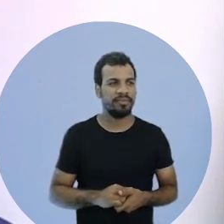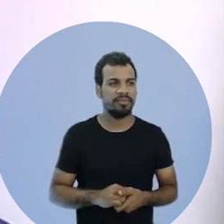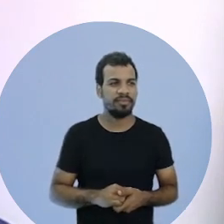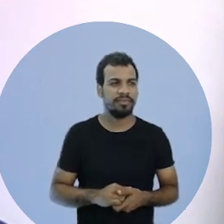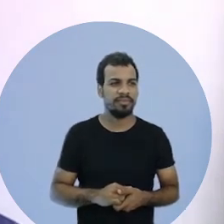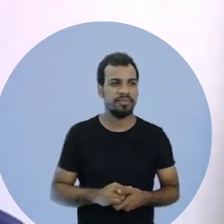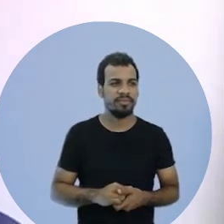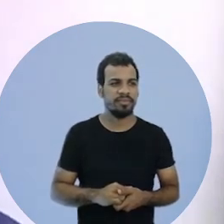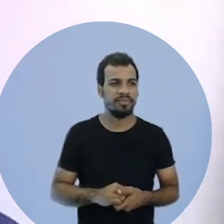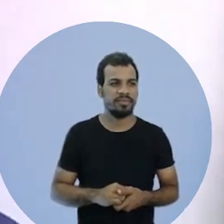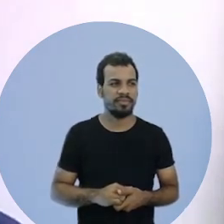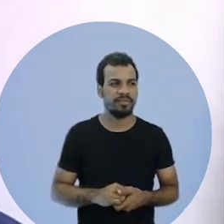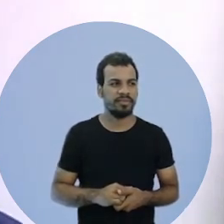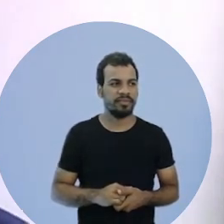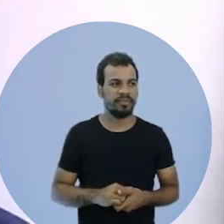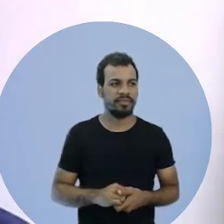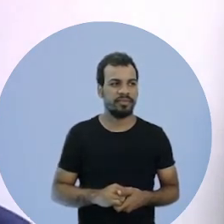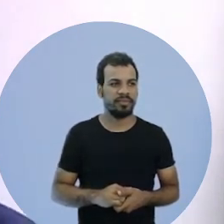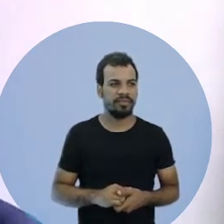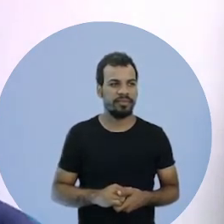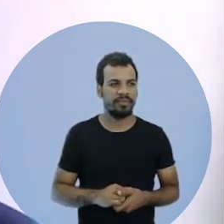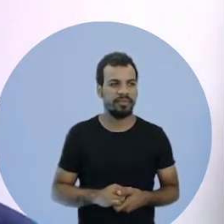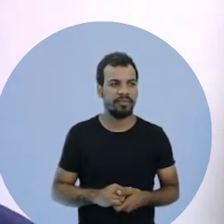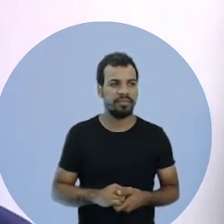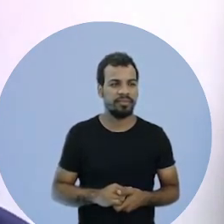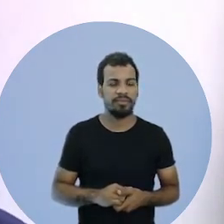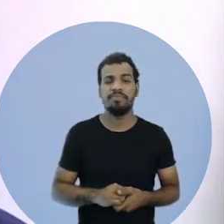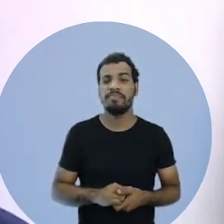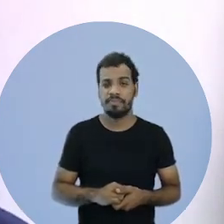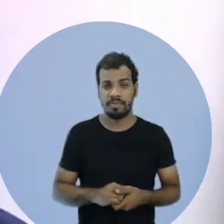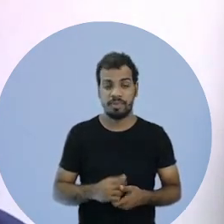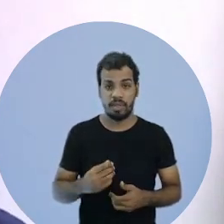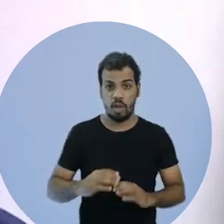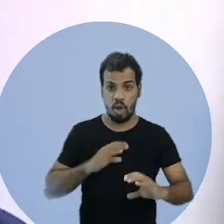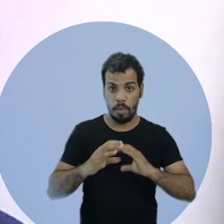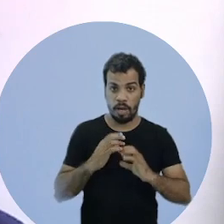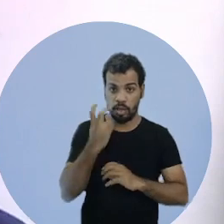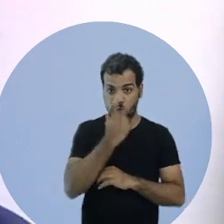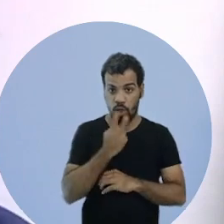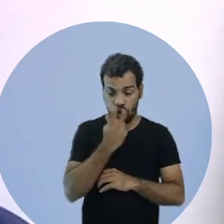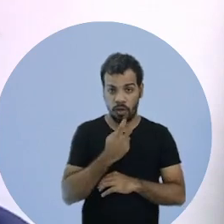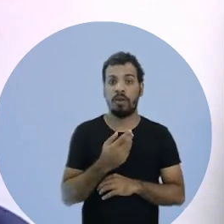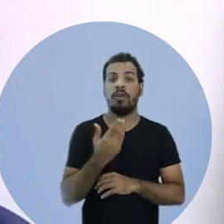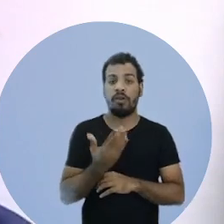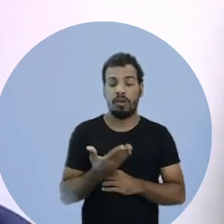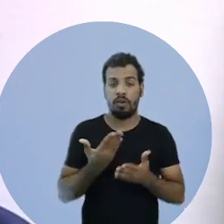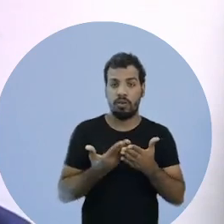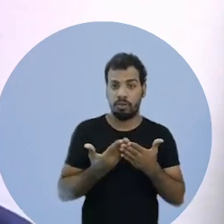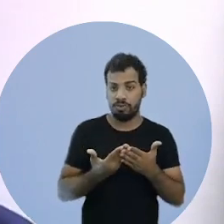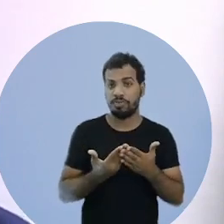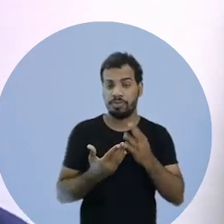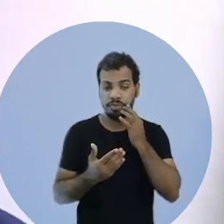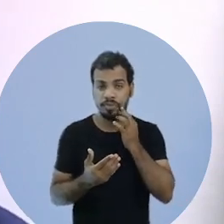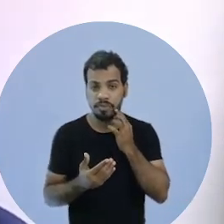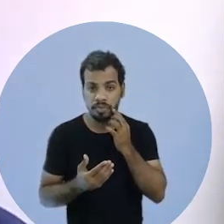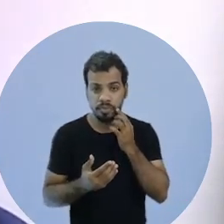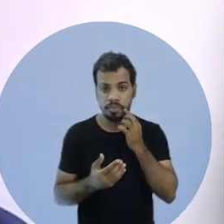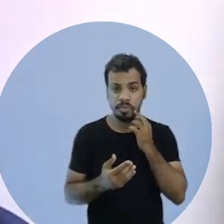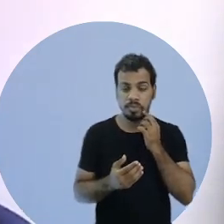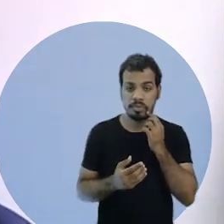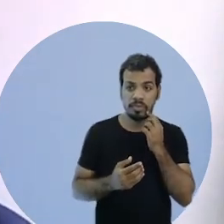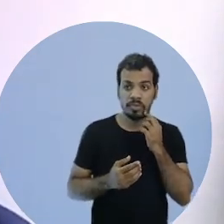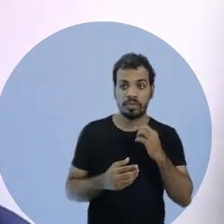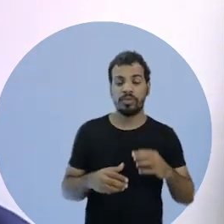Continuando com a nossa apresentação da categoria Comunicação Oral dos Núcleos de Estudo de Gênero e Enfrentamento da Violência contra a